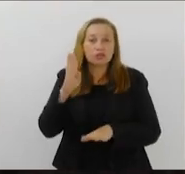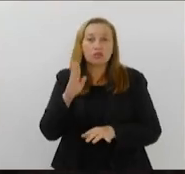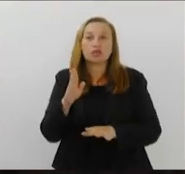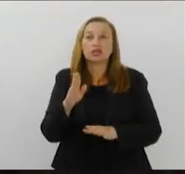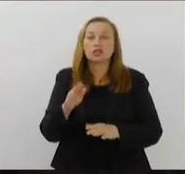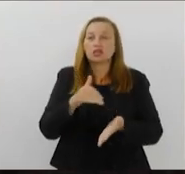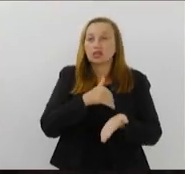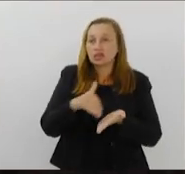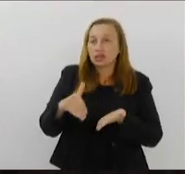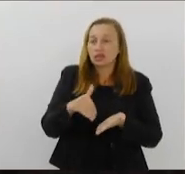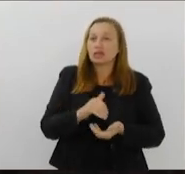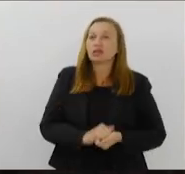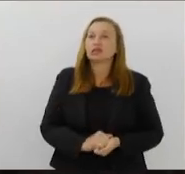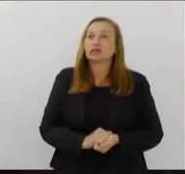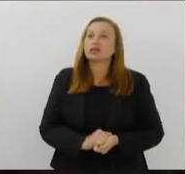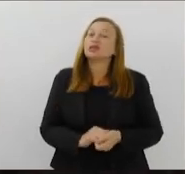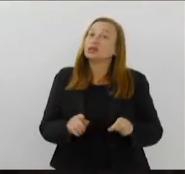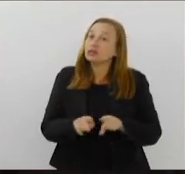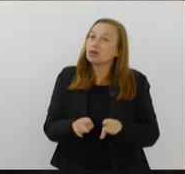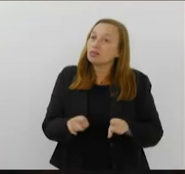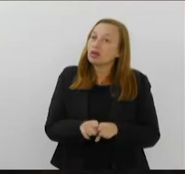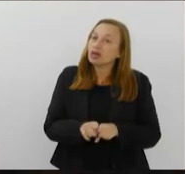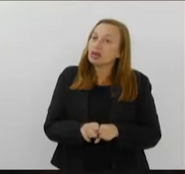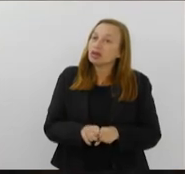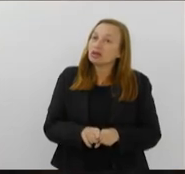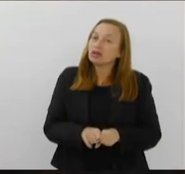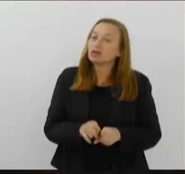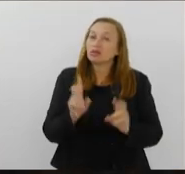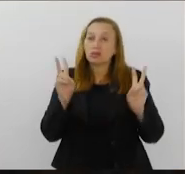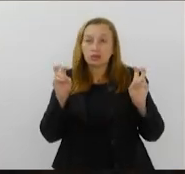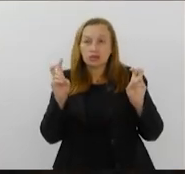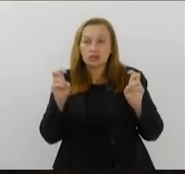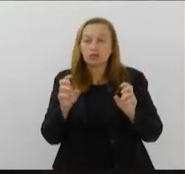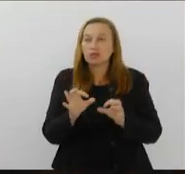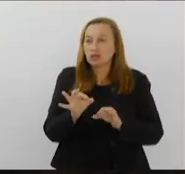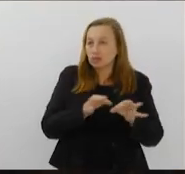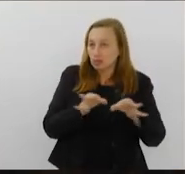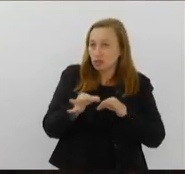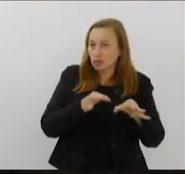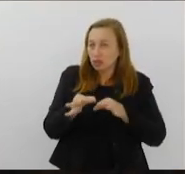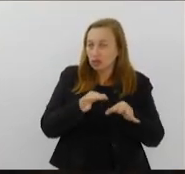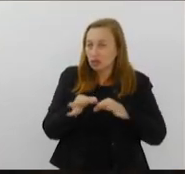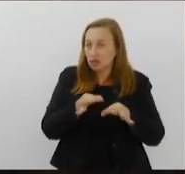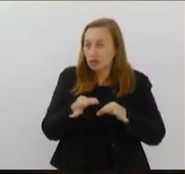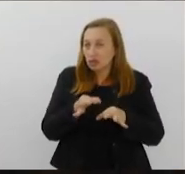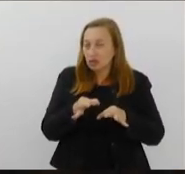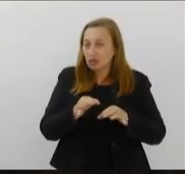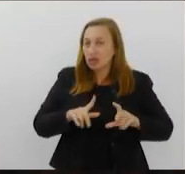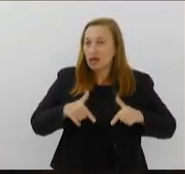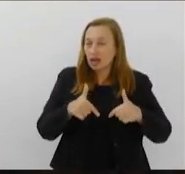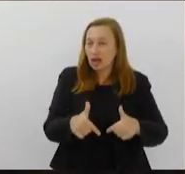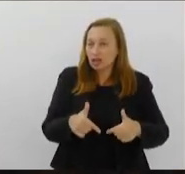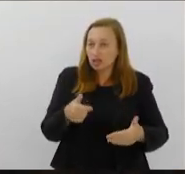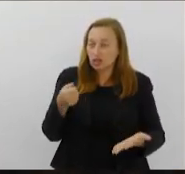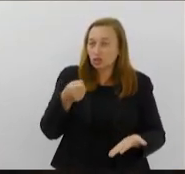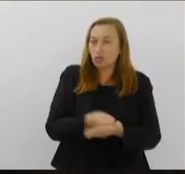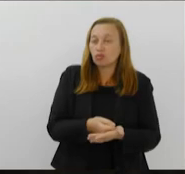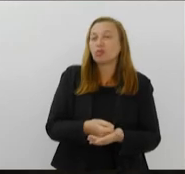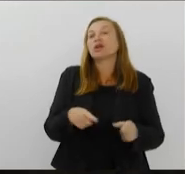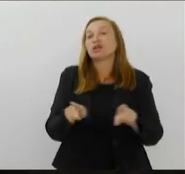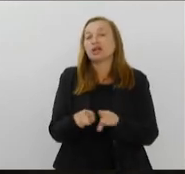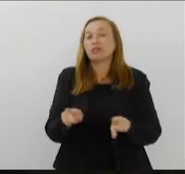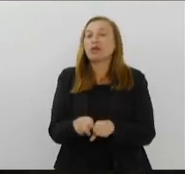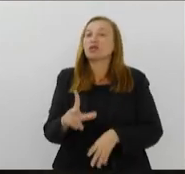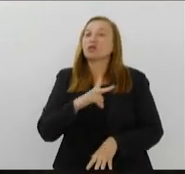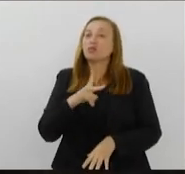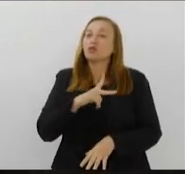Secretaria. E, além da questão desse programa, que a Secretaria ela coordena e executa, também tem o